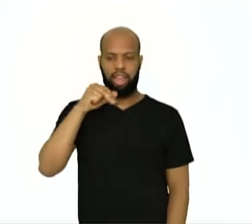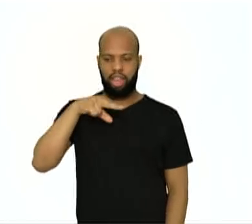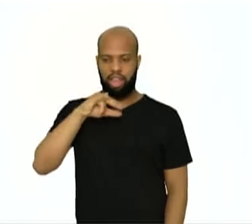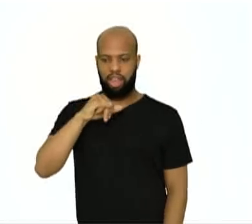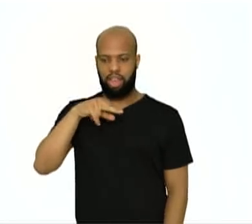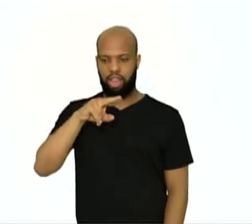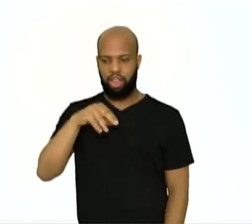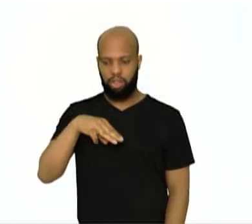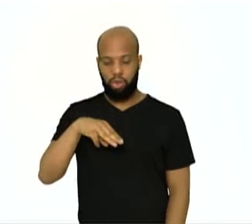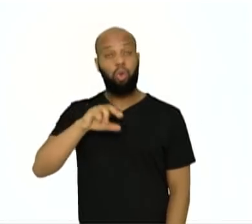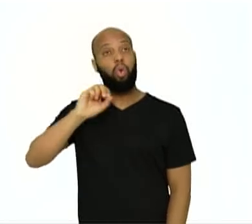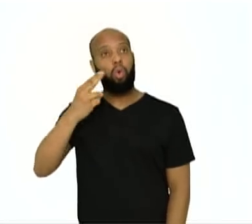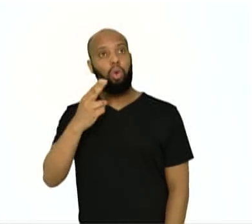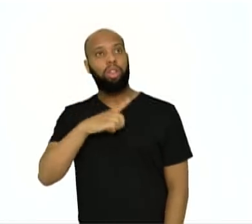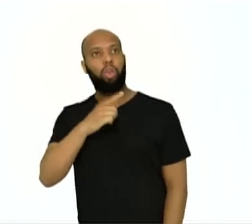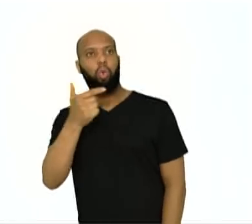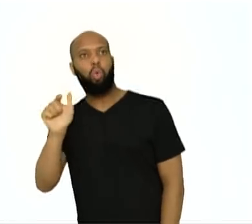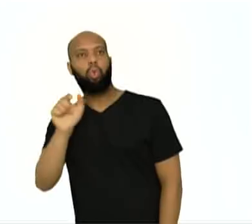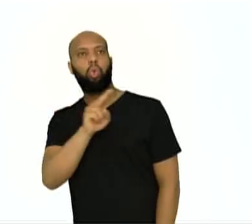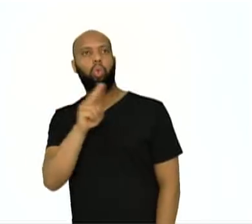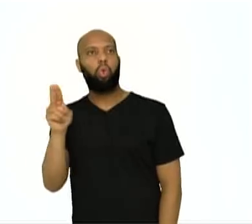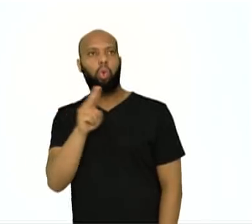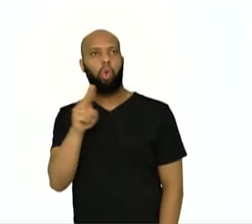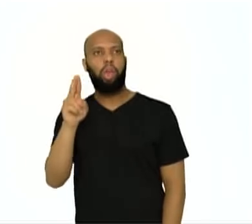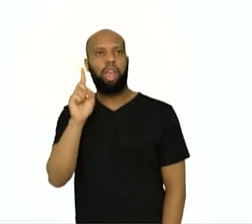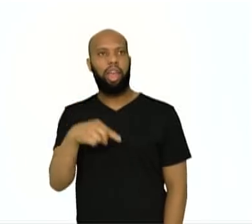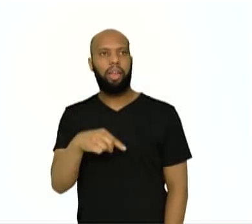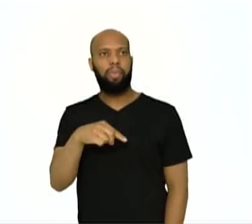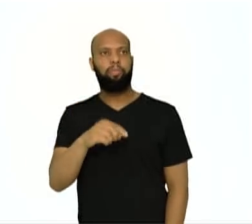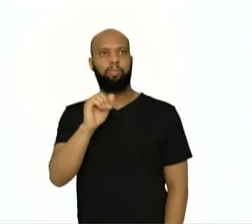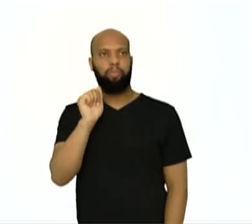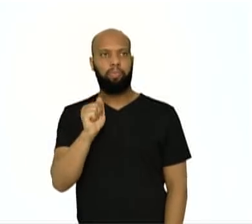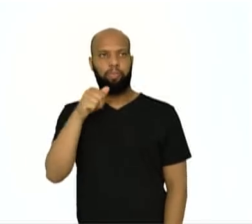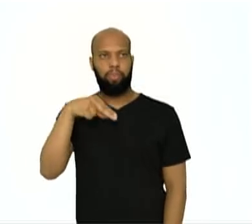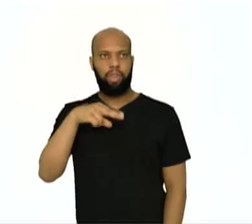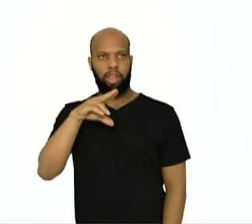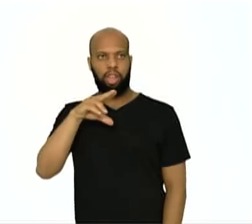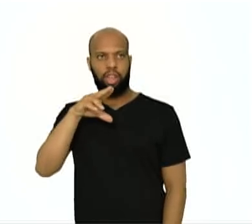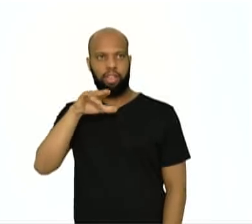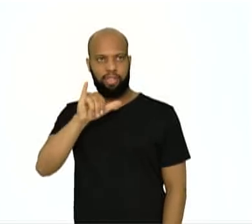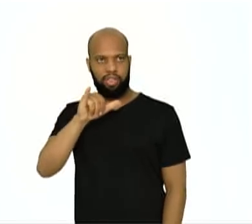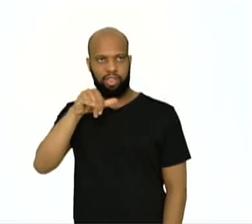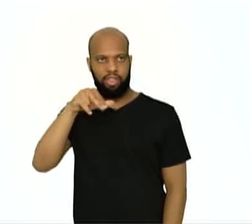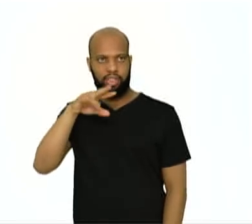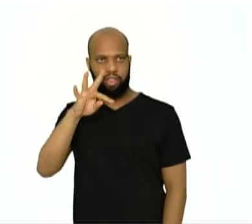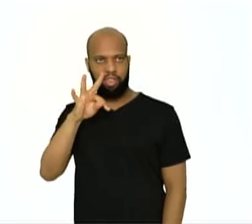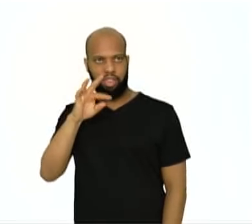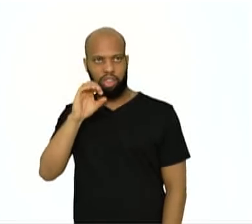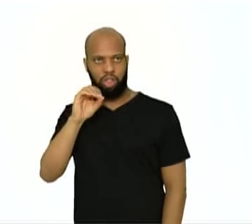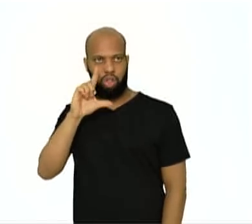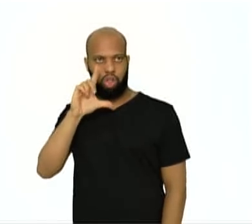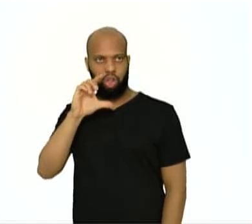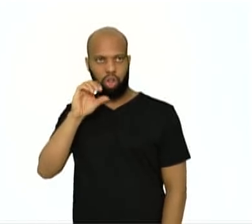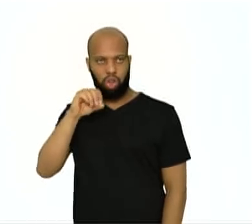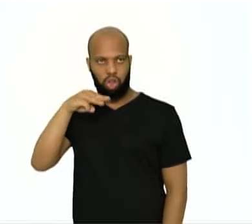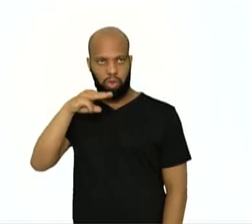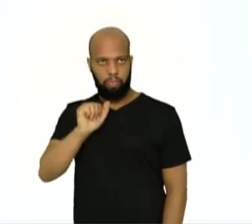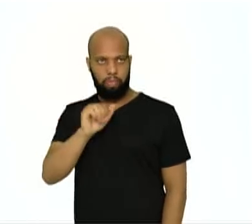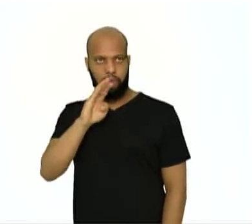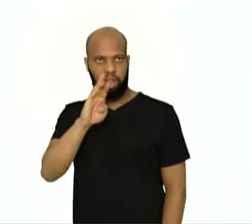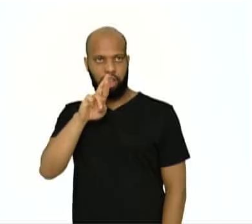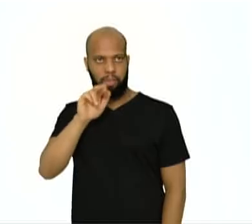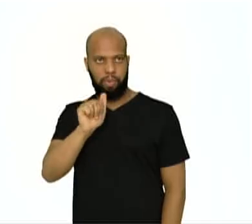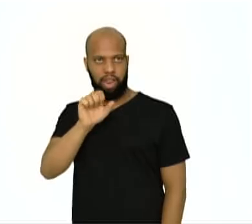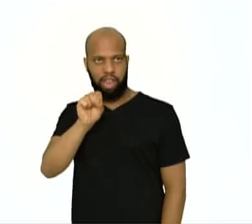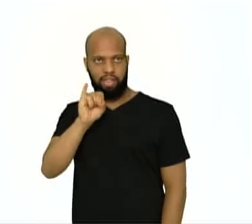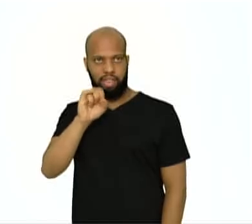Ancylostoma brasiliensis. E o que a pessoa tem que fazer para adquirir essa doença? Então, como que ela se contamina? Nos